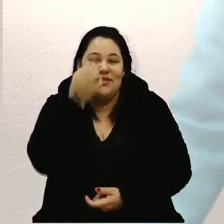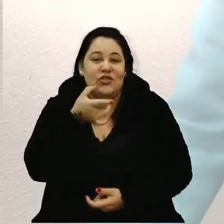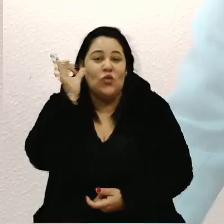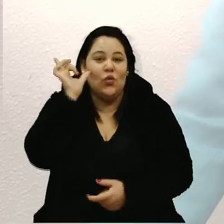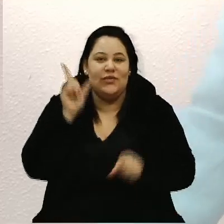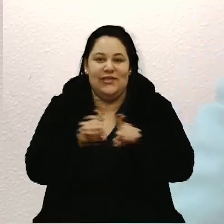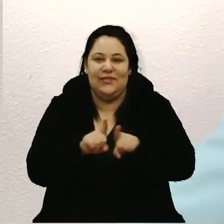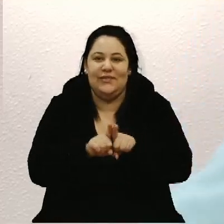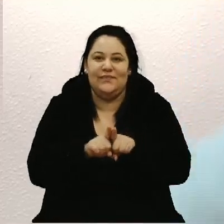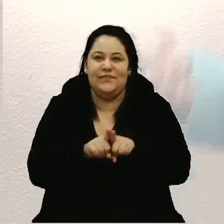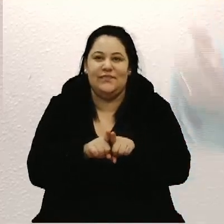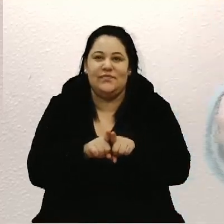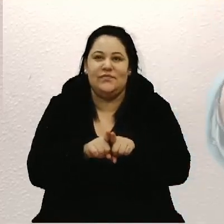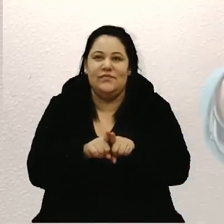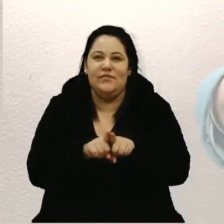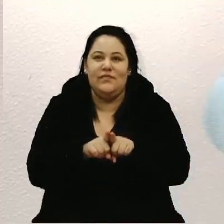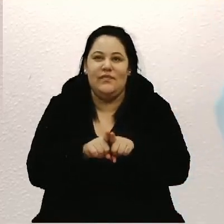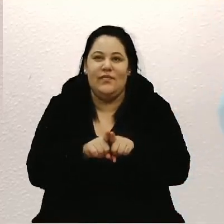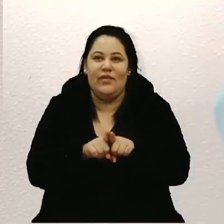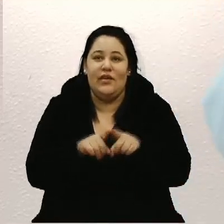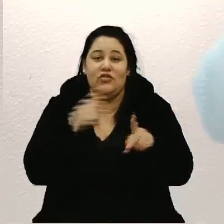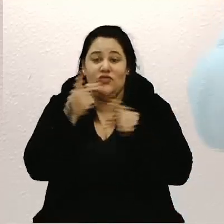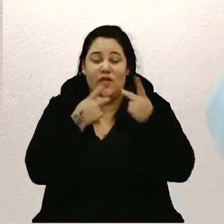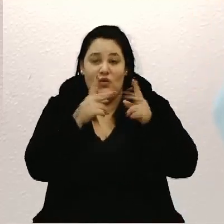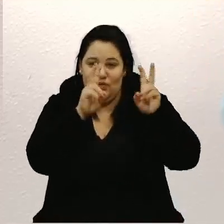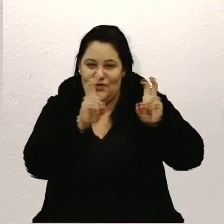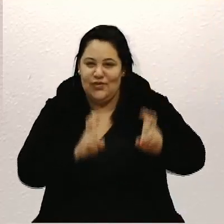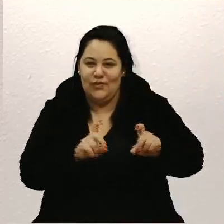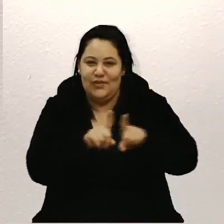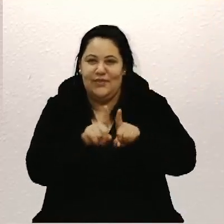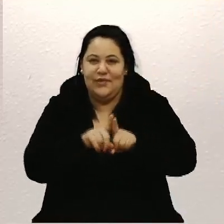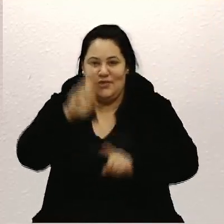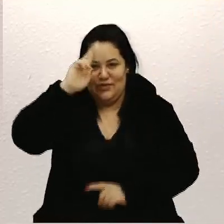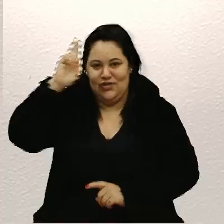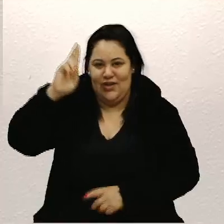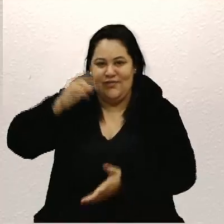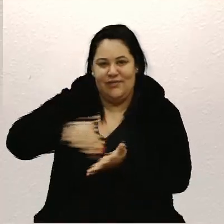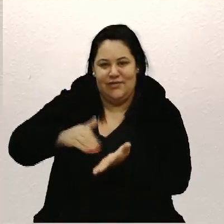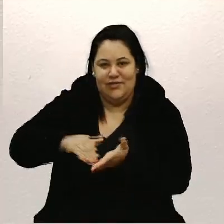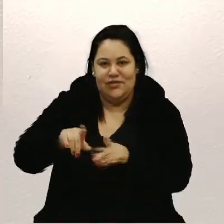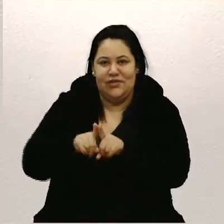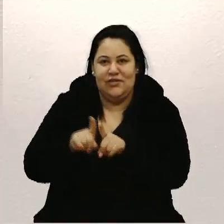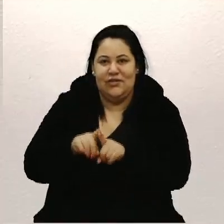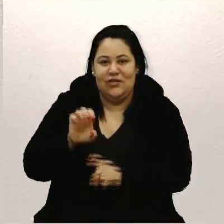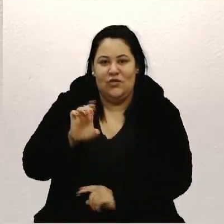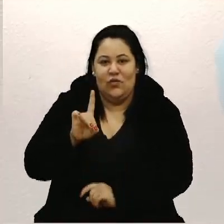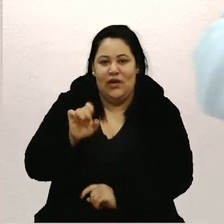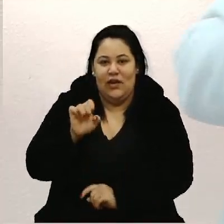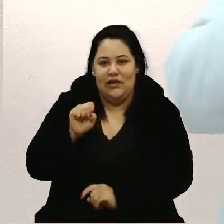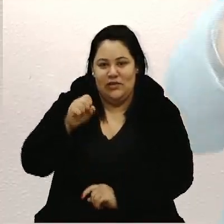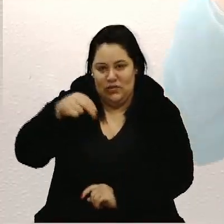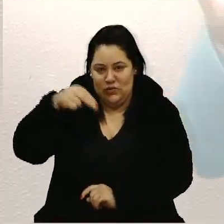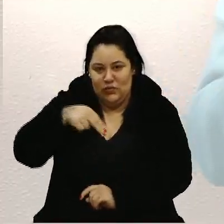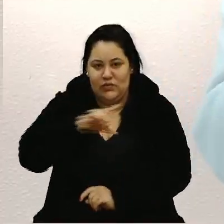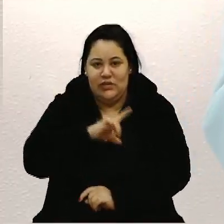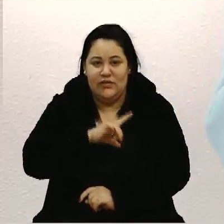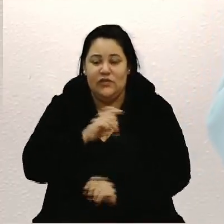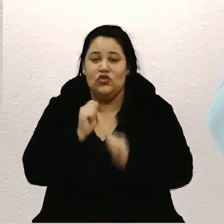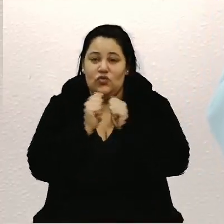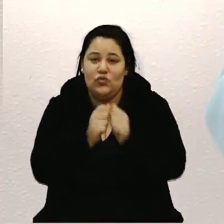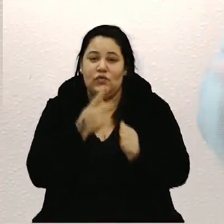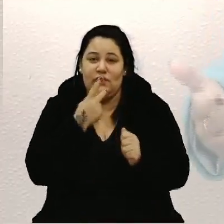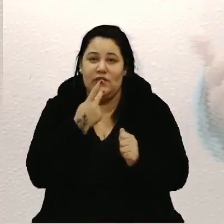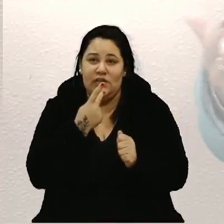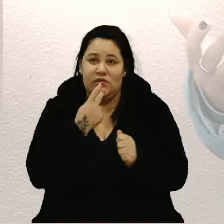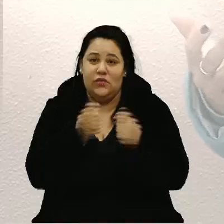ontem, e a gente falou sobre isso, né, o nosso chefe de cartório aqui, o Edson Borovski, esteve aqui falando sobre algumas regras